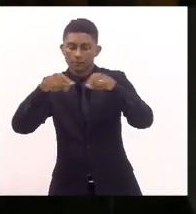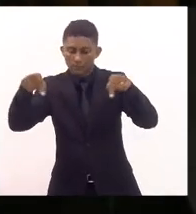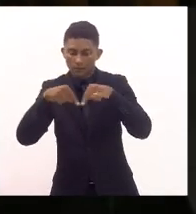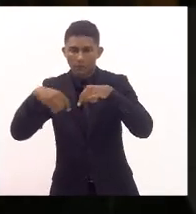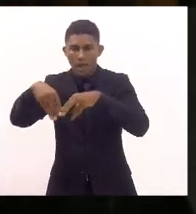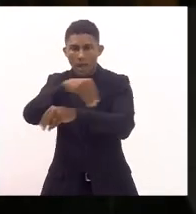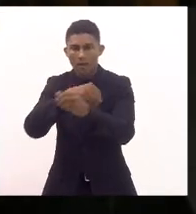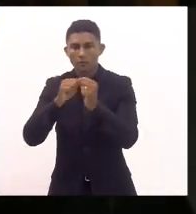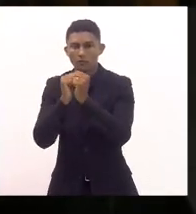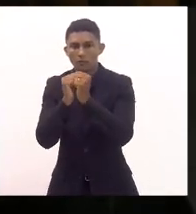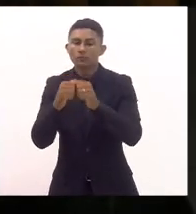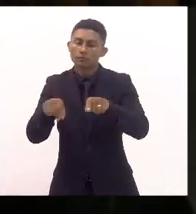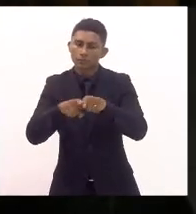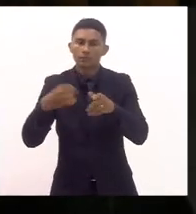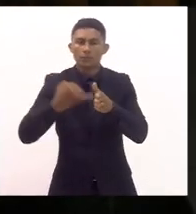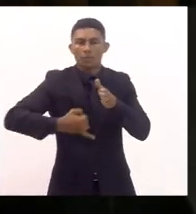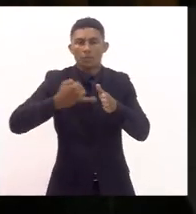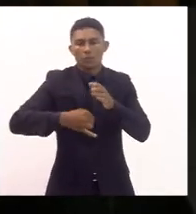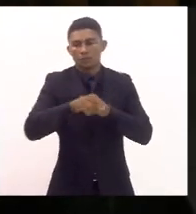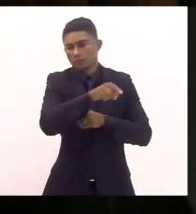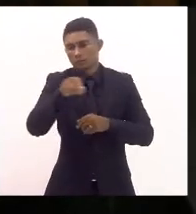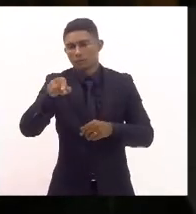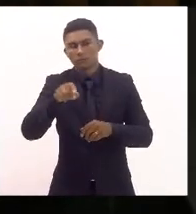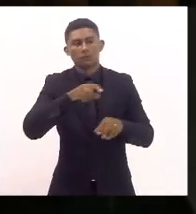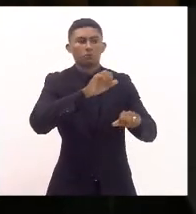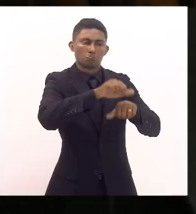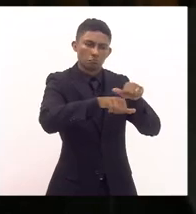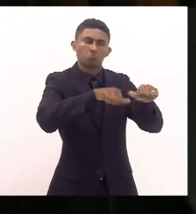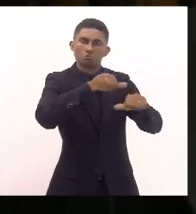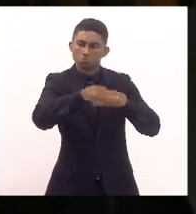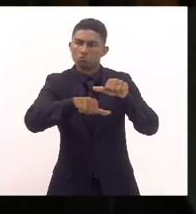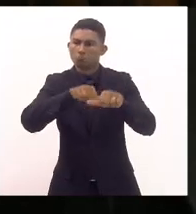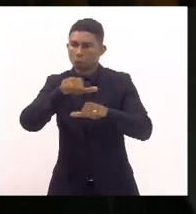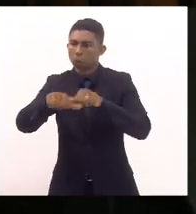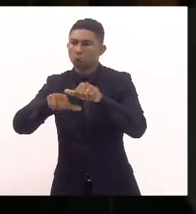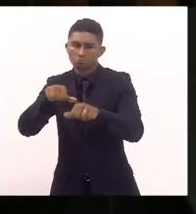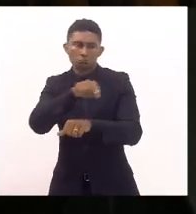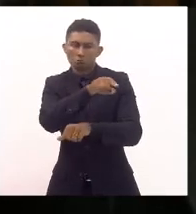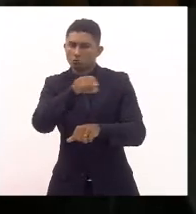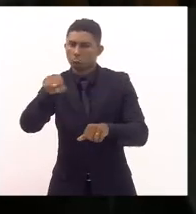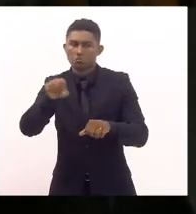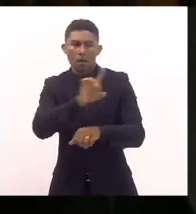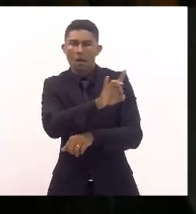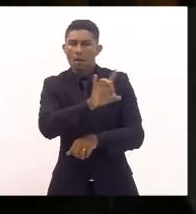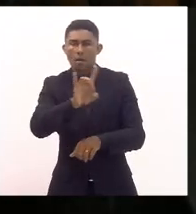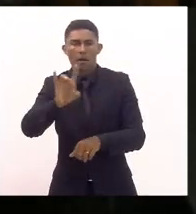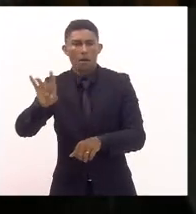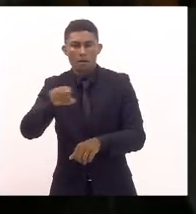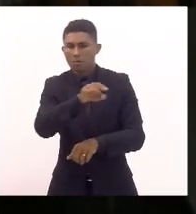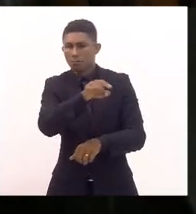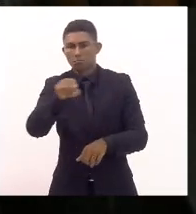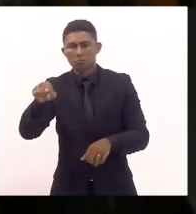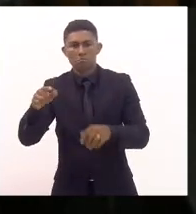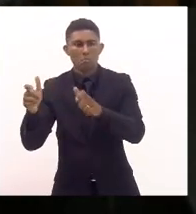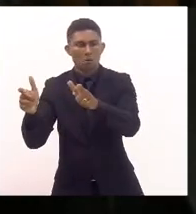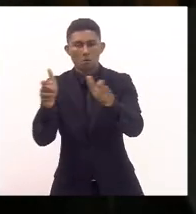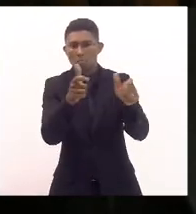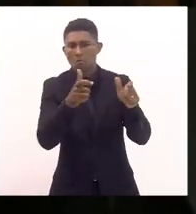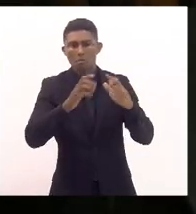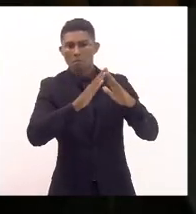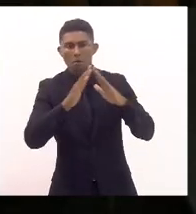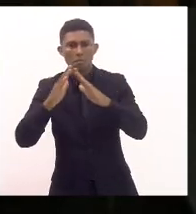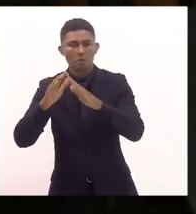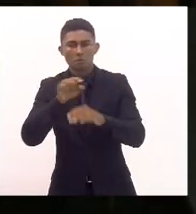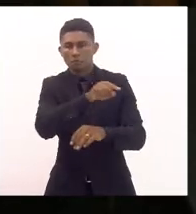e esse imposto vai variar função do valor venal di de cada logradouro